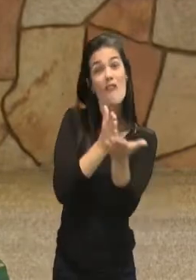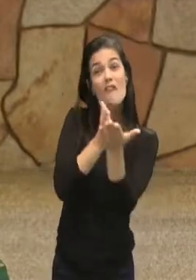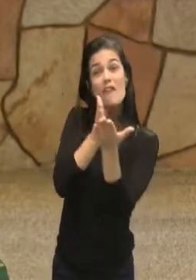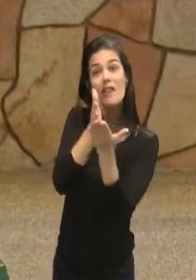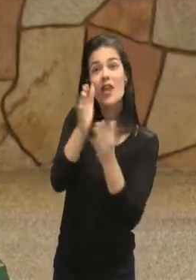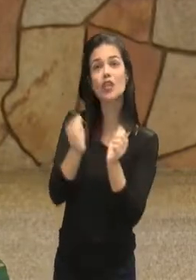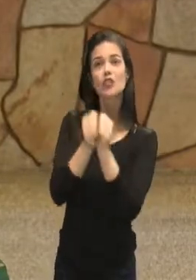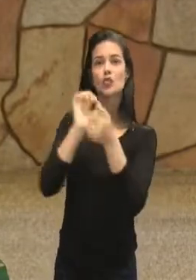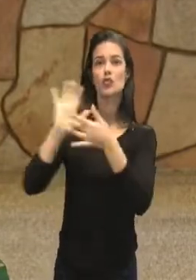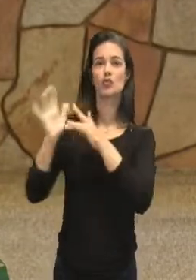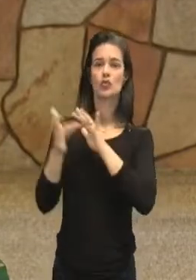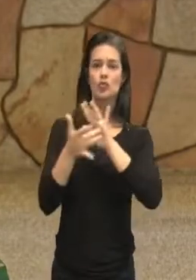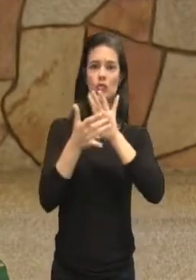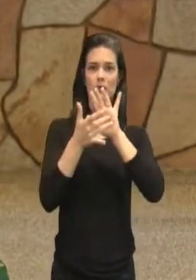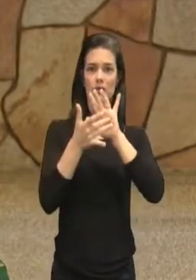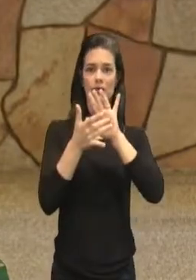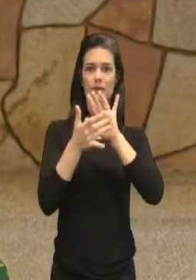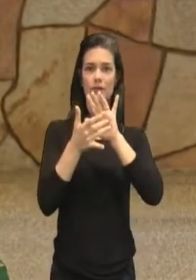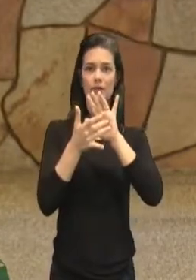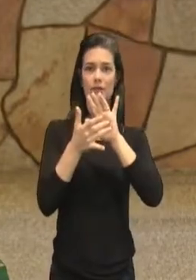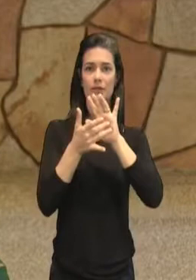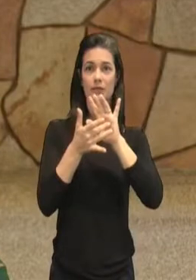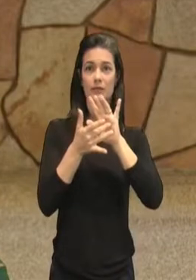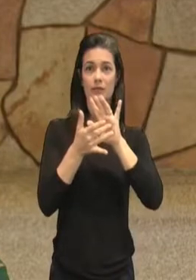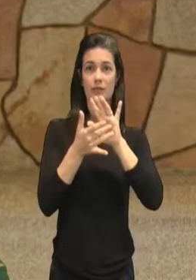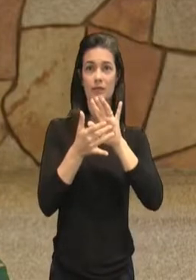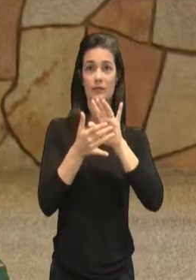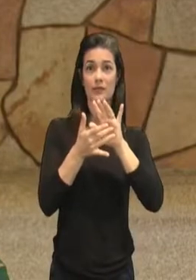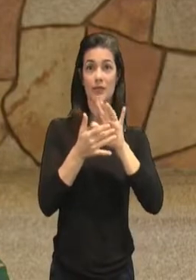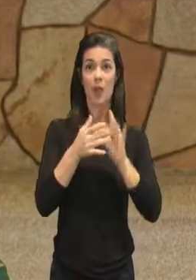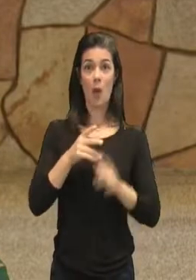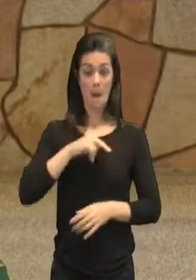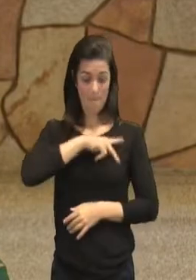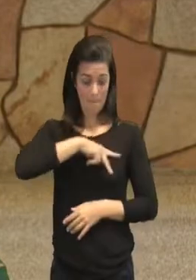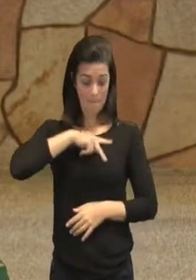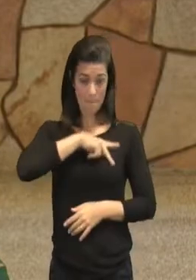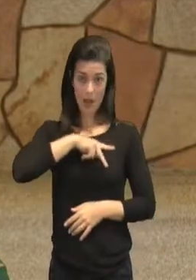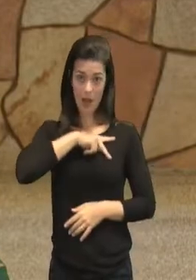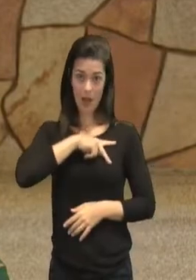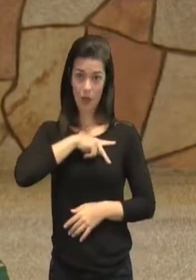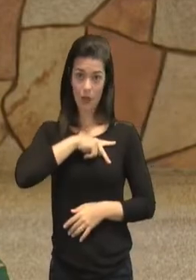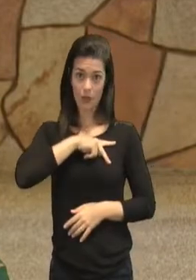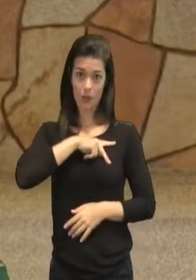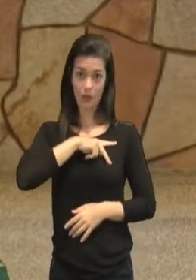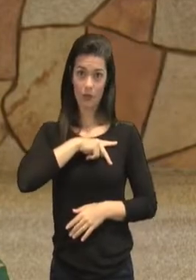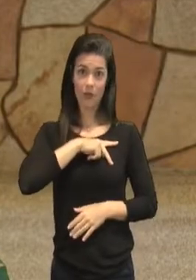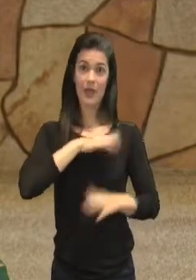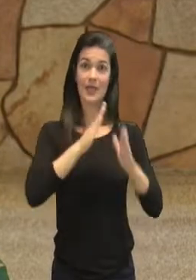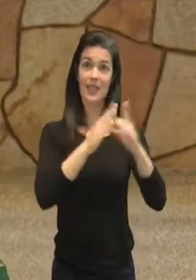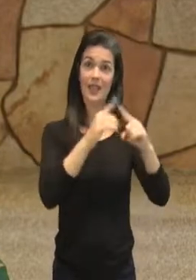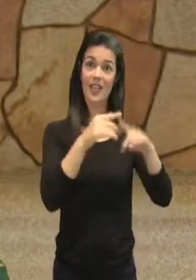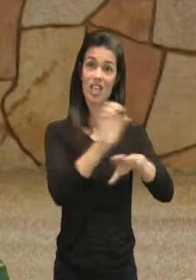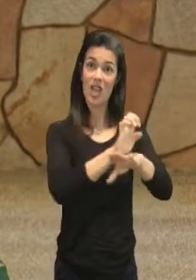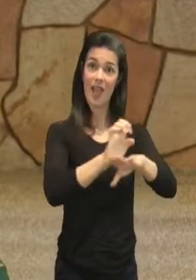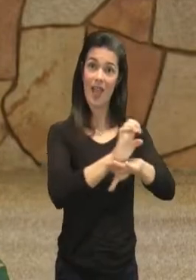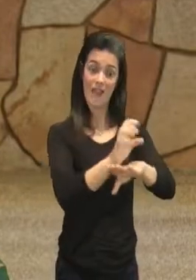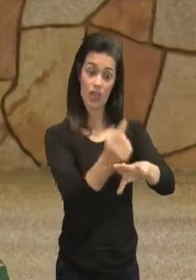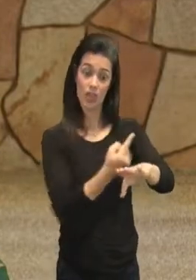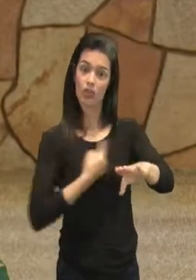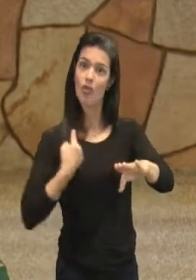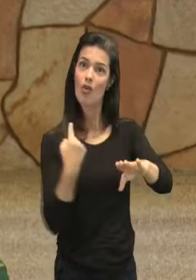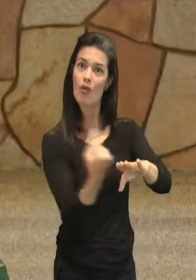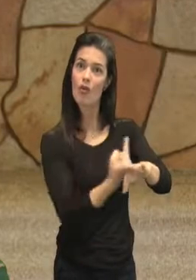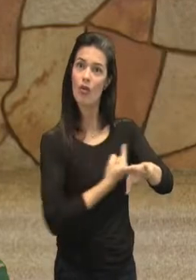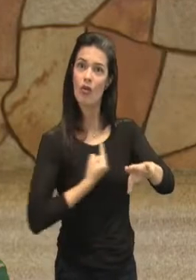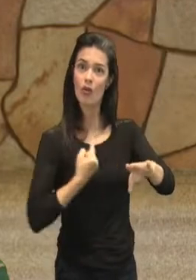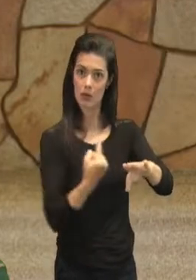Cristo Jesus. Juntamente com Paulo, esses então são aqueles a que Paulo se refere no verso 4, quando